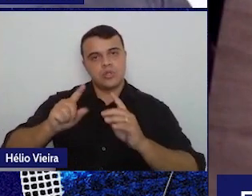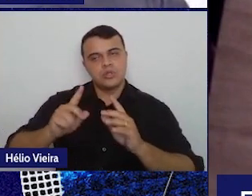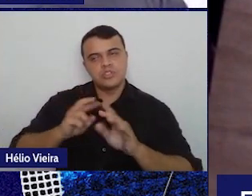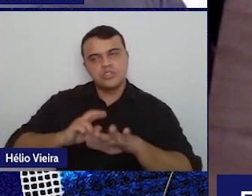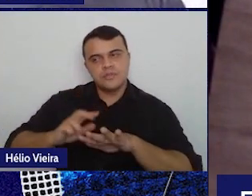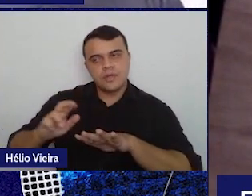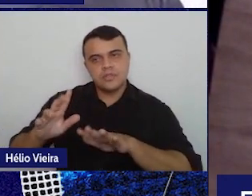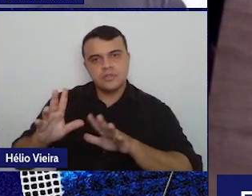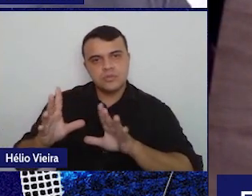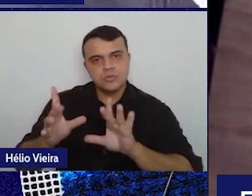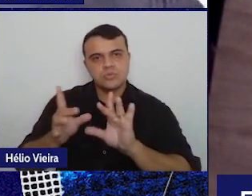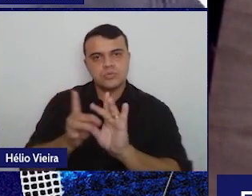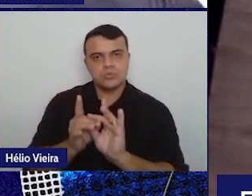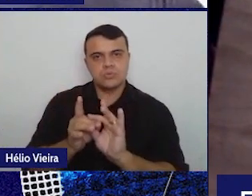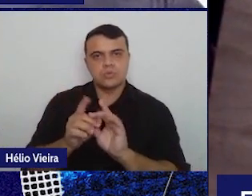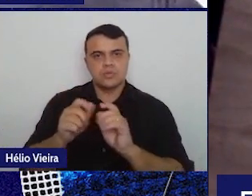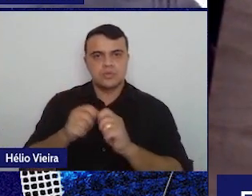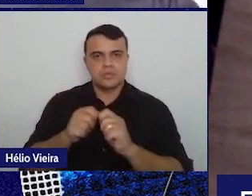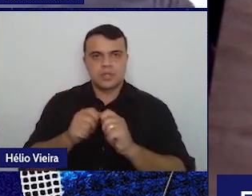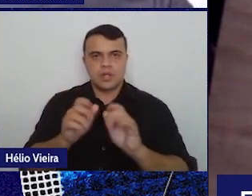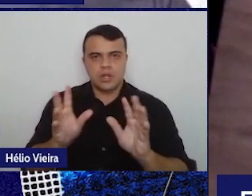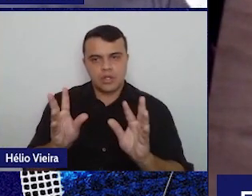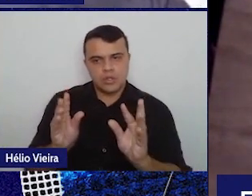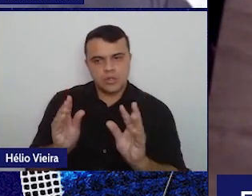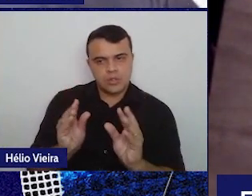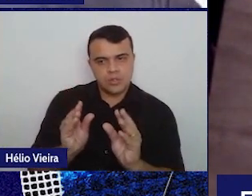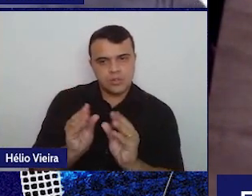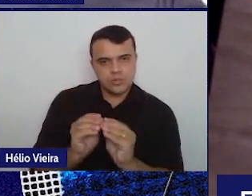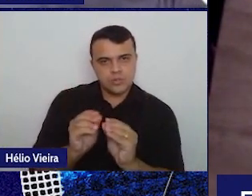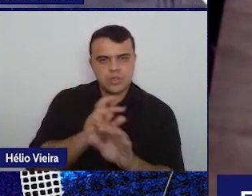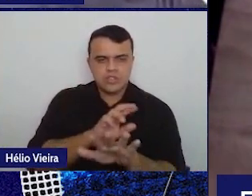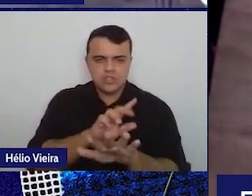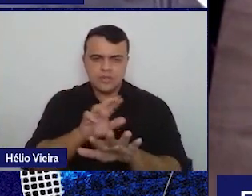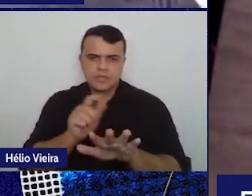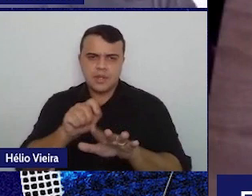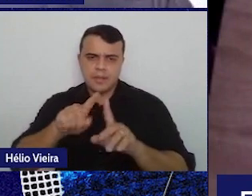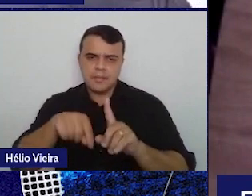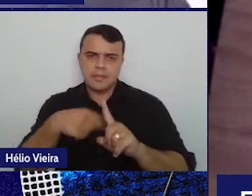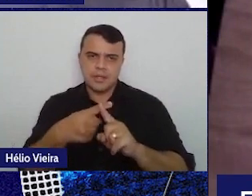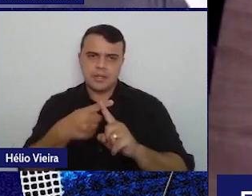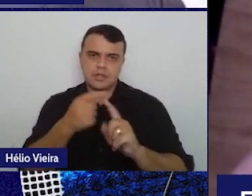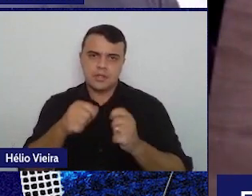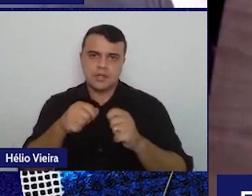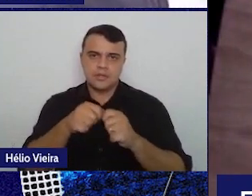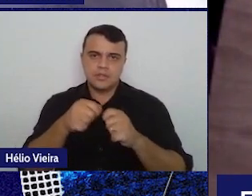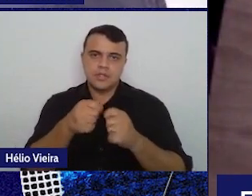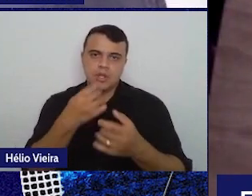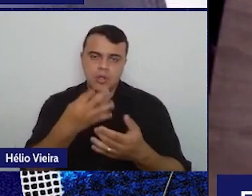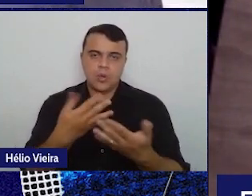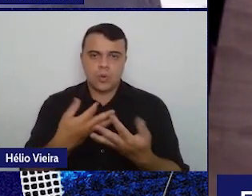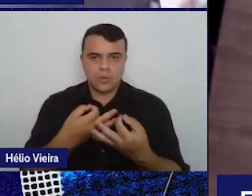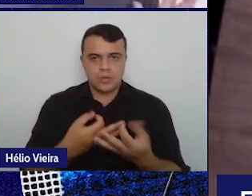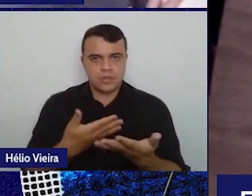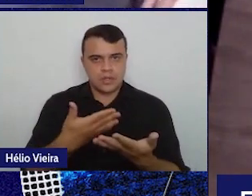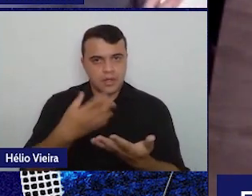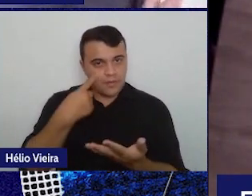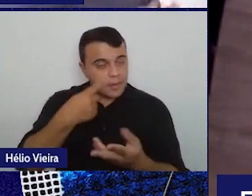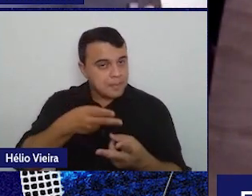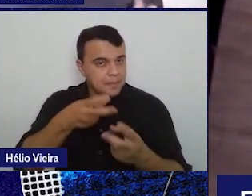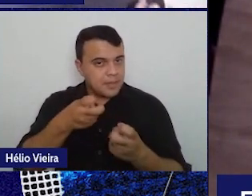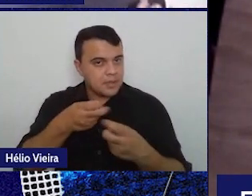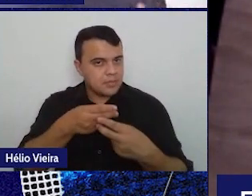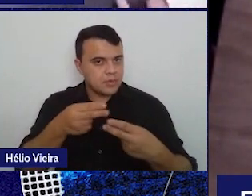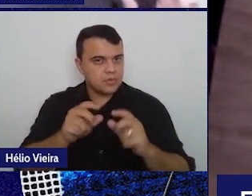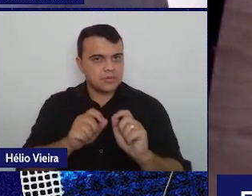várias folhas, e essa composição dessas várias folhas eu posso trabalhar essa questão da cor. Percebe? Então, assim, são